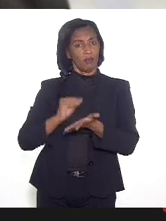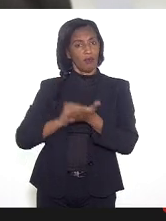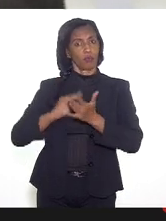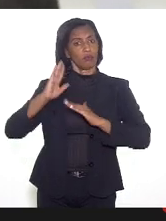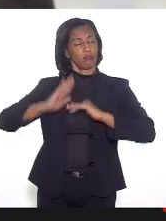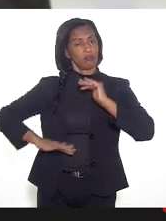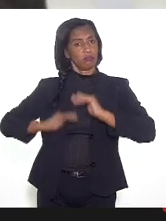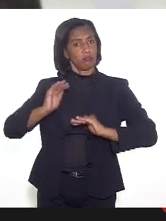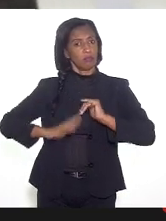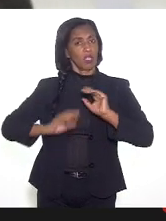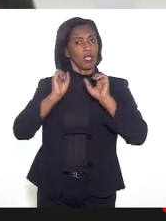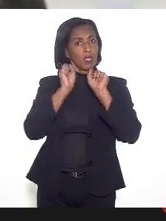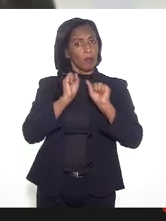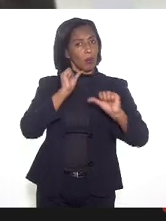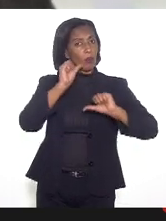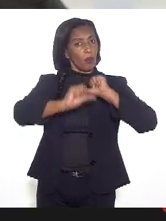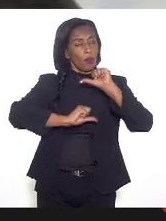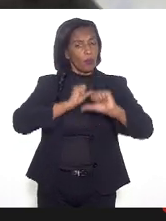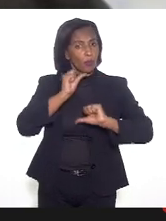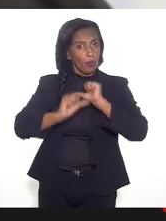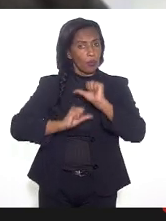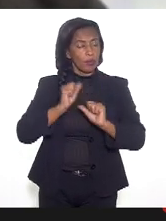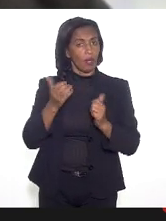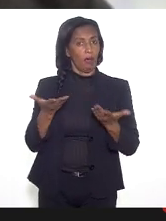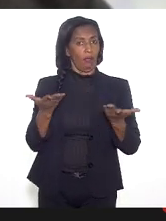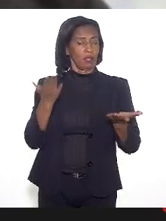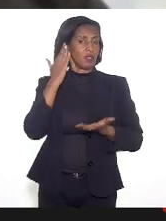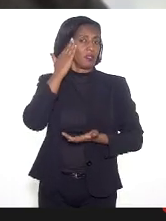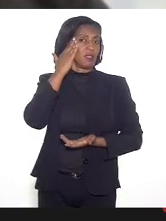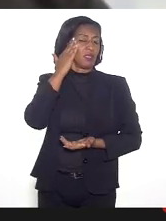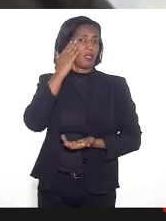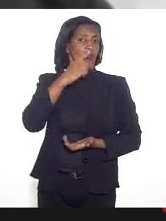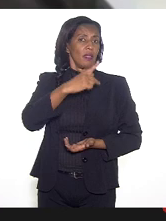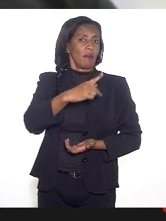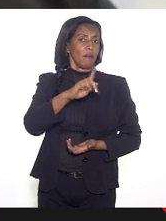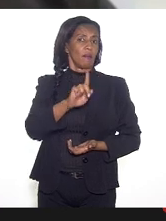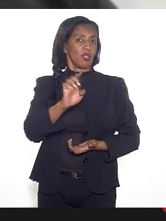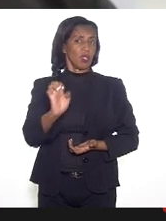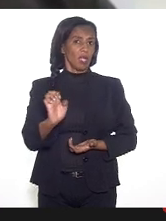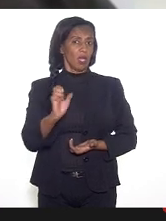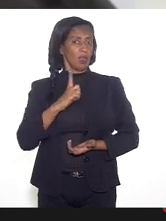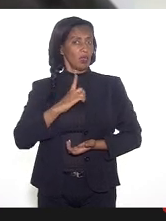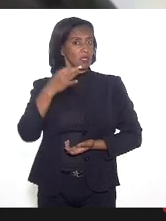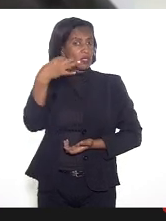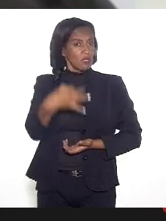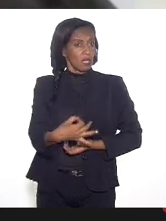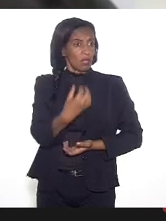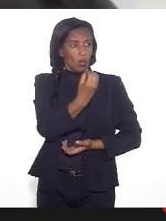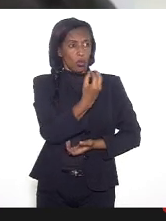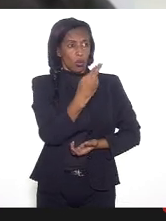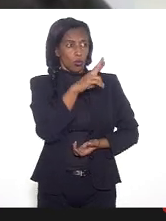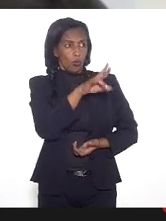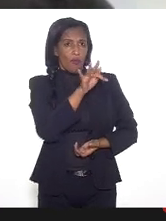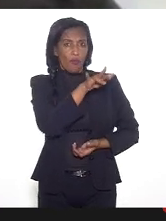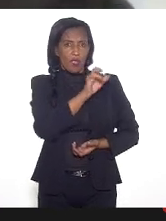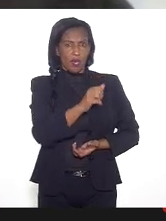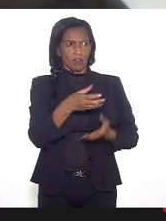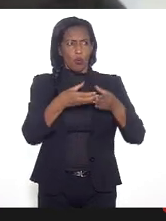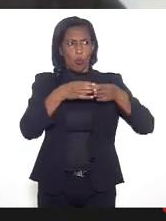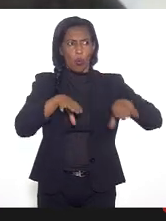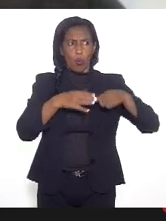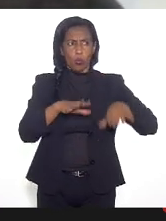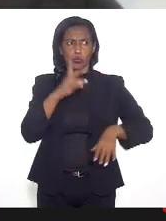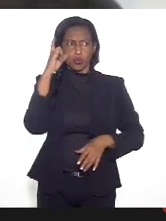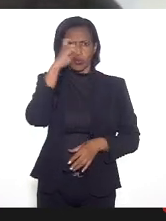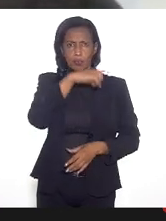que pode mudar aí esse entendimento da PGE. E eu tenho certeza que o doutor Fernando, que fez um concurso muito difícil,